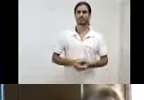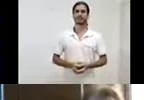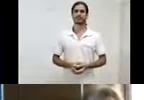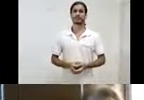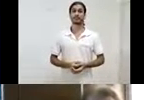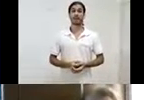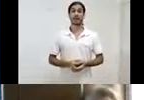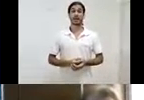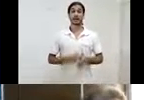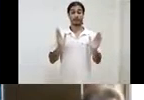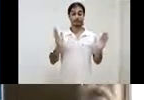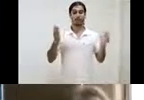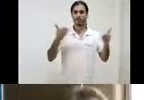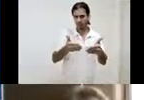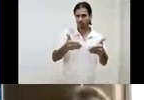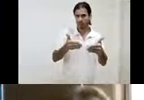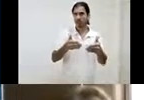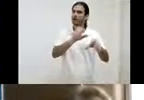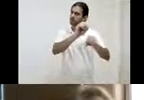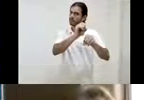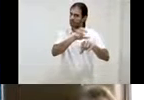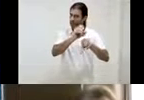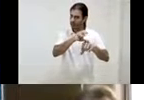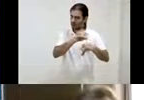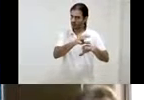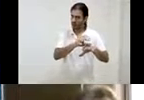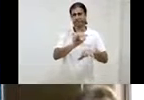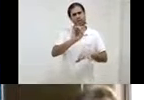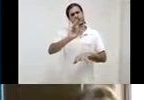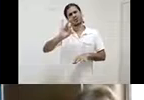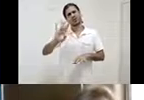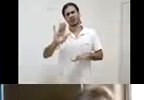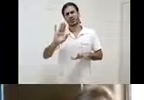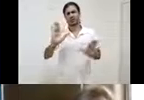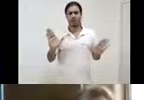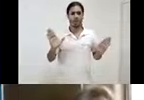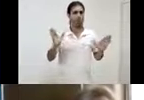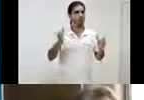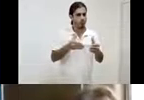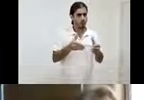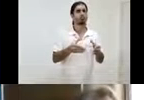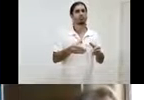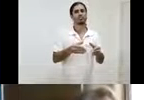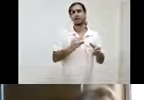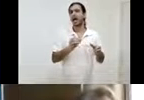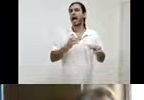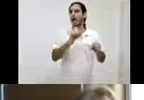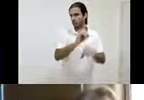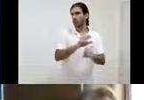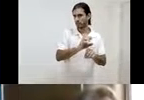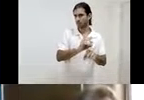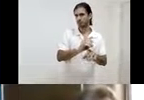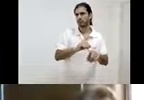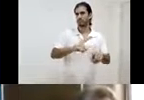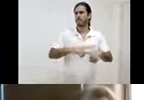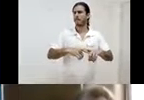mas, claro, não se refere, não se resume exclusivamente ao campo da educação, mas